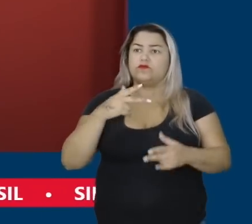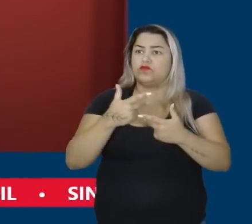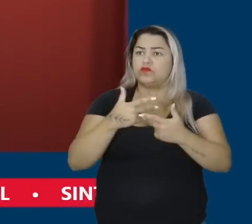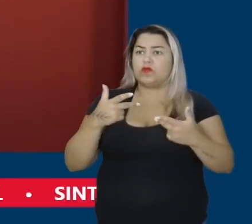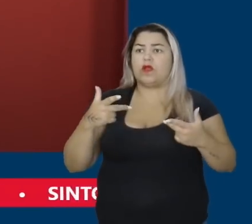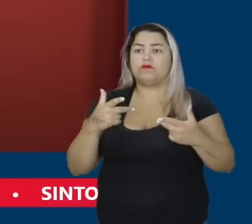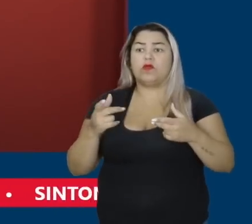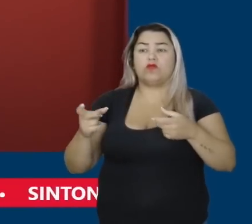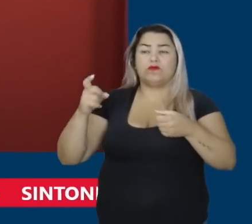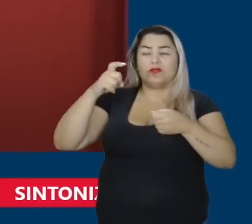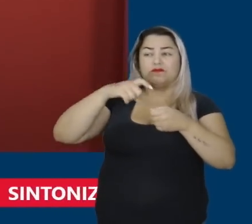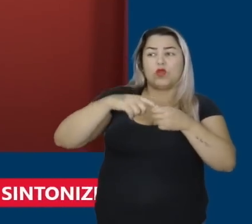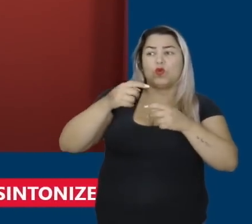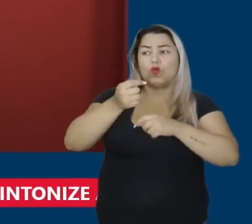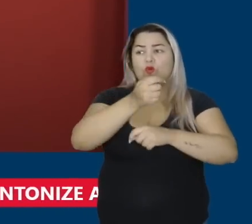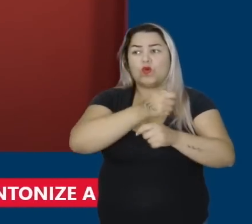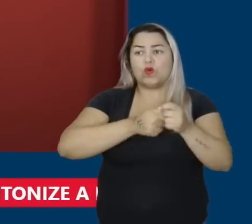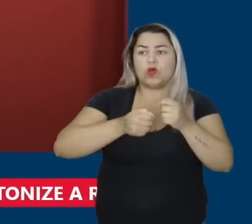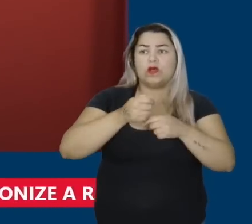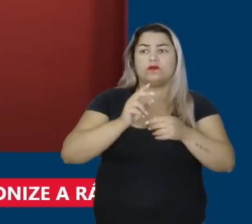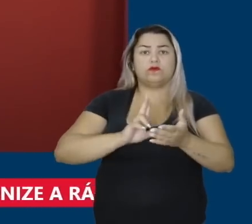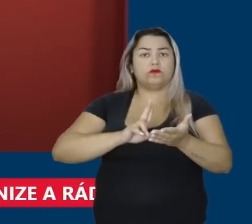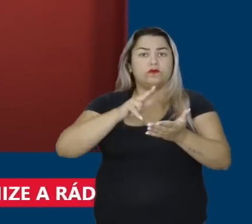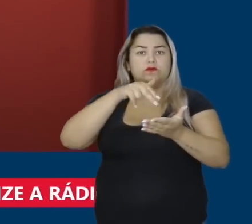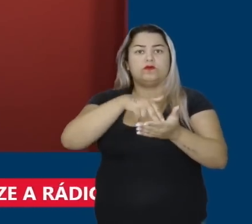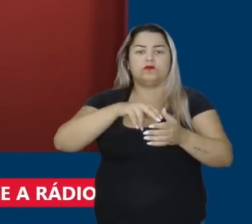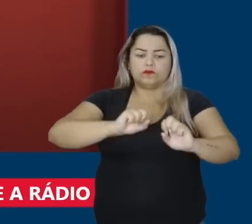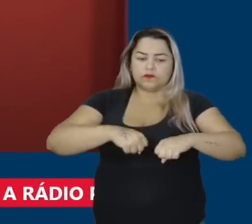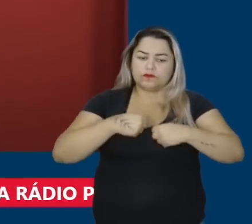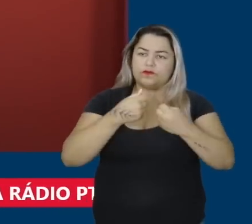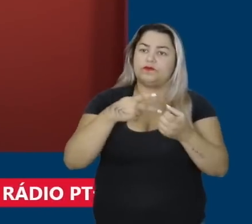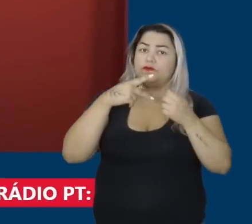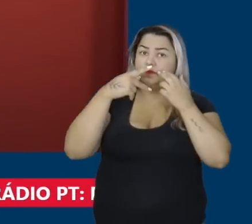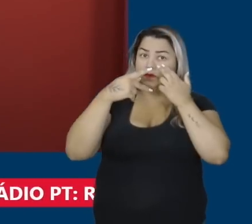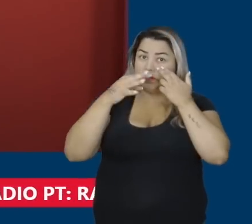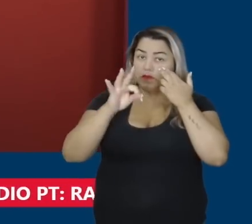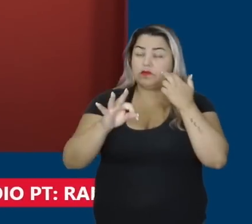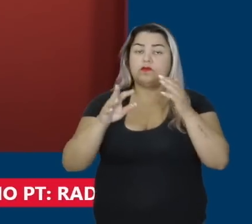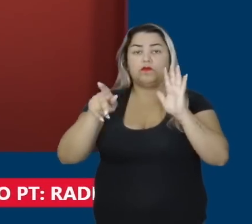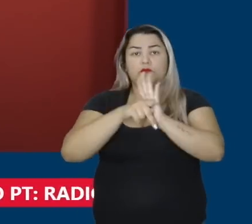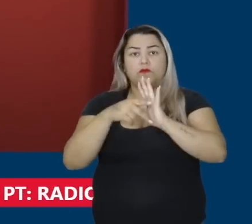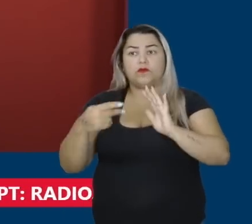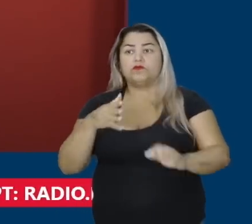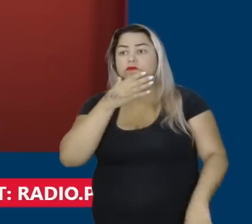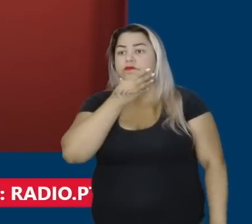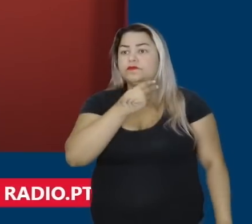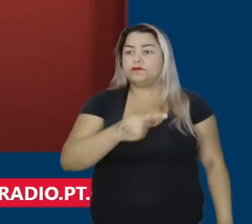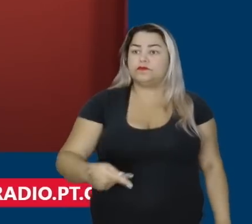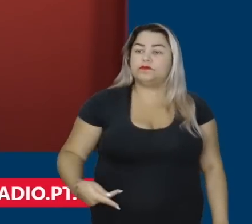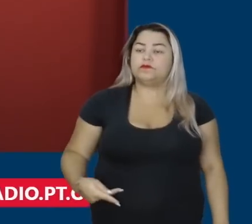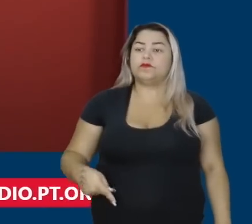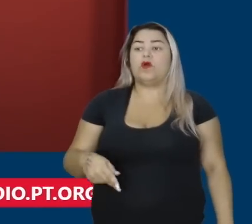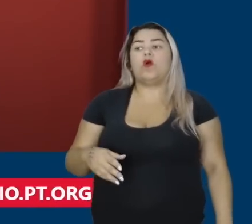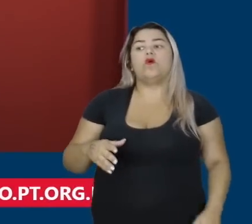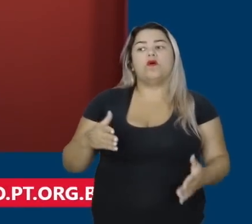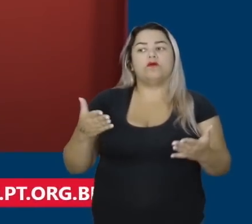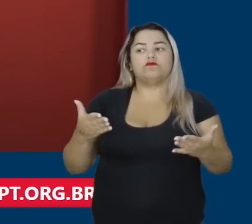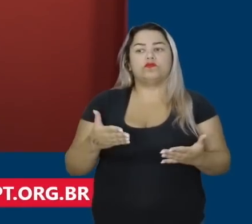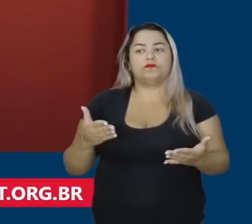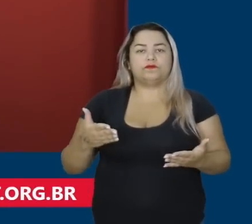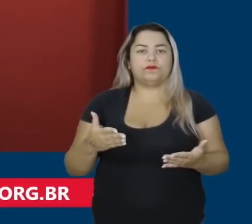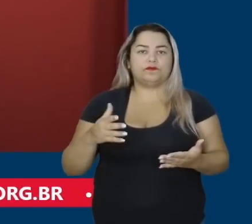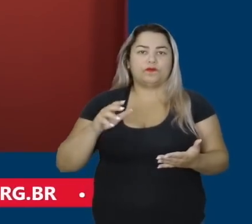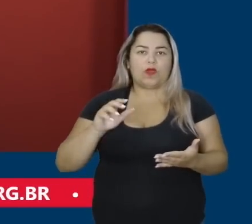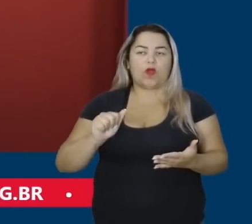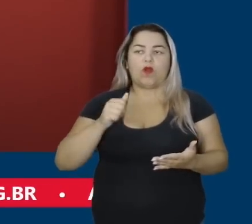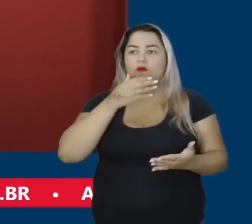economia. Isolado pelo firme e constante enfrentamento do PT e do próprio presidente Lula, o atual presidente do Banco Central recebe